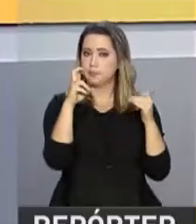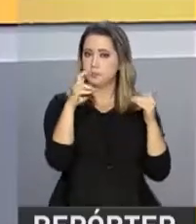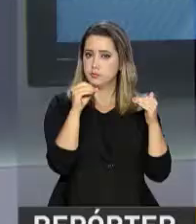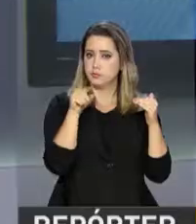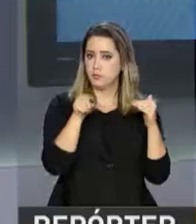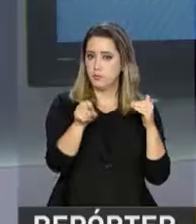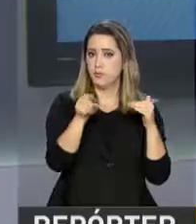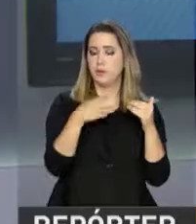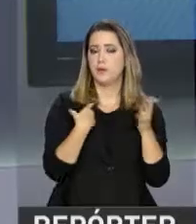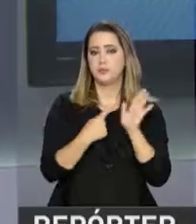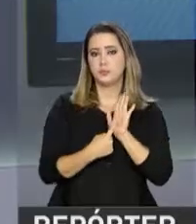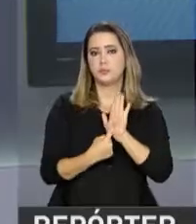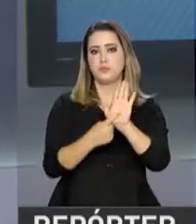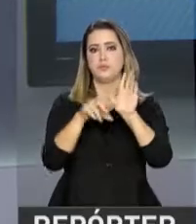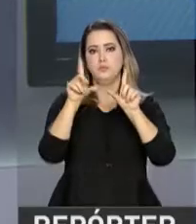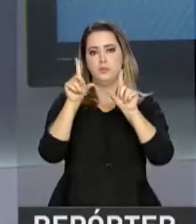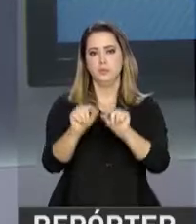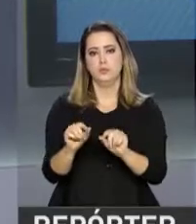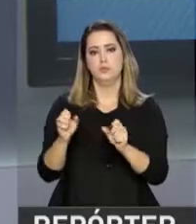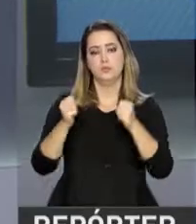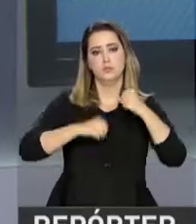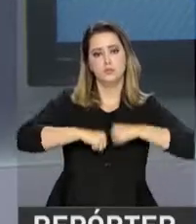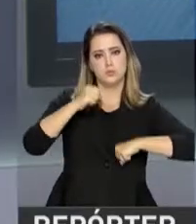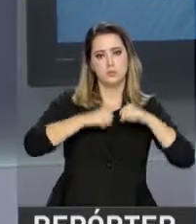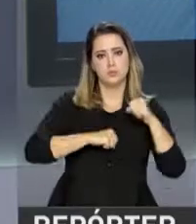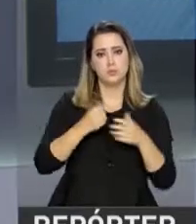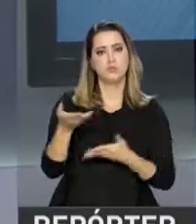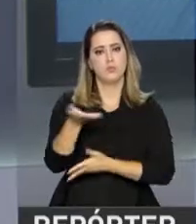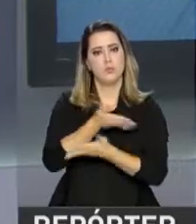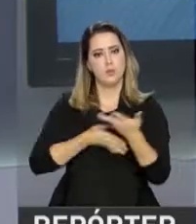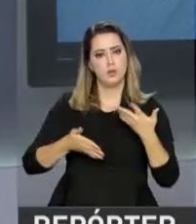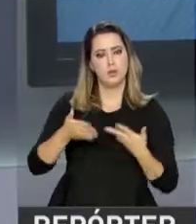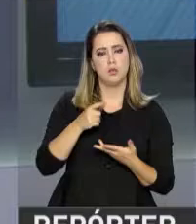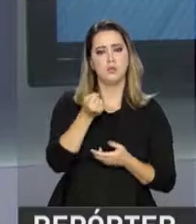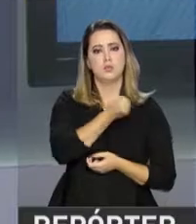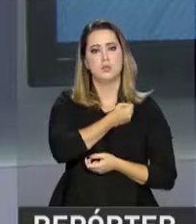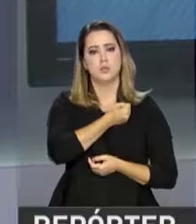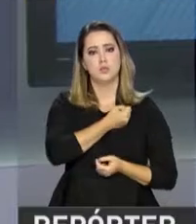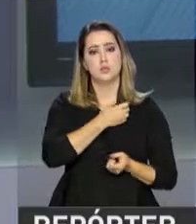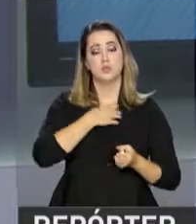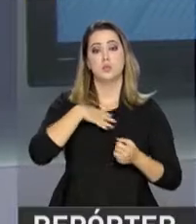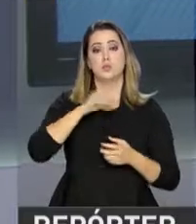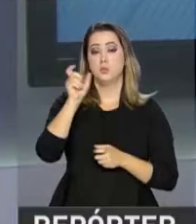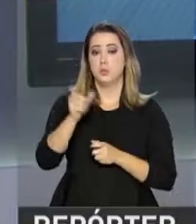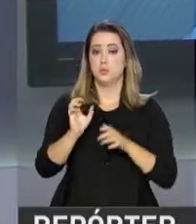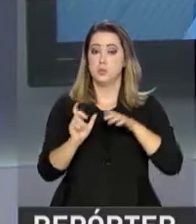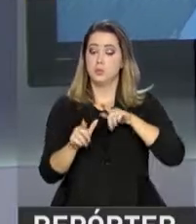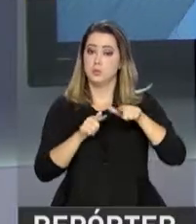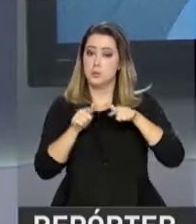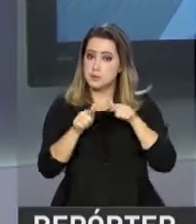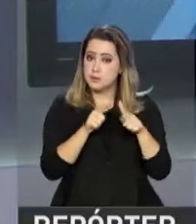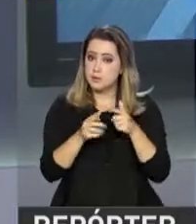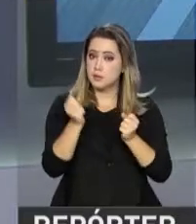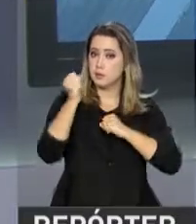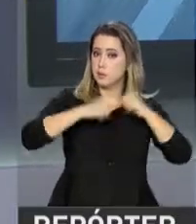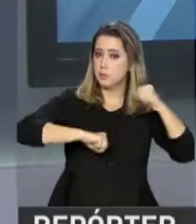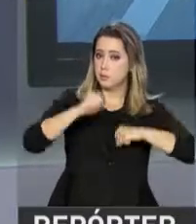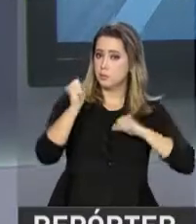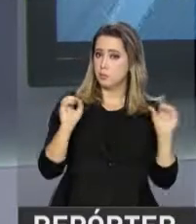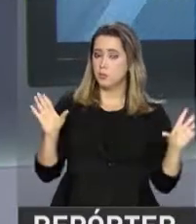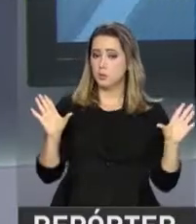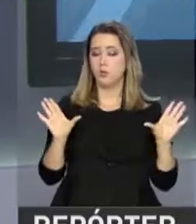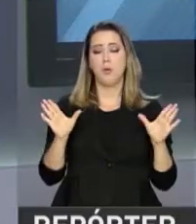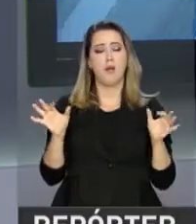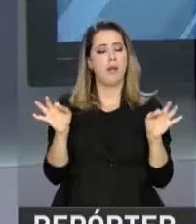produção em relação à evolução do número de empregados na indústria o setor mostra a interrupção do ciclo de demissões em